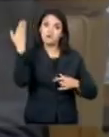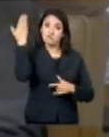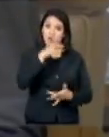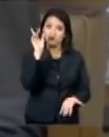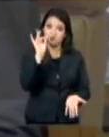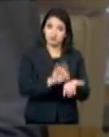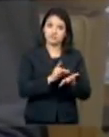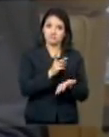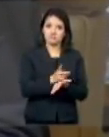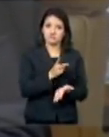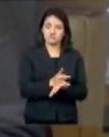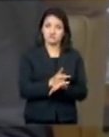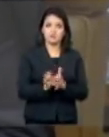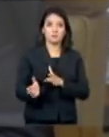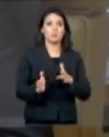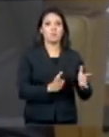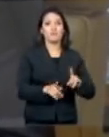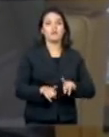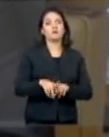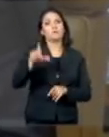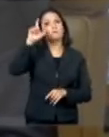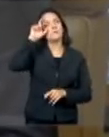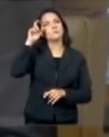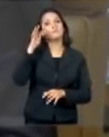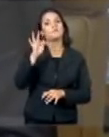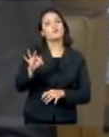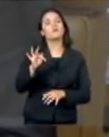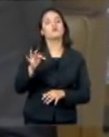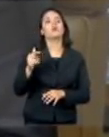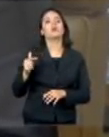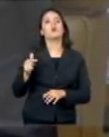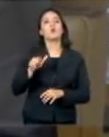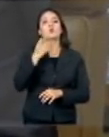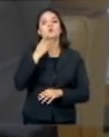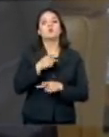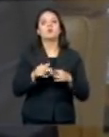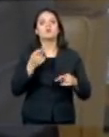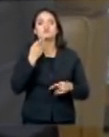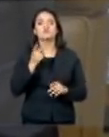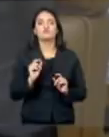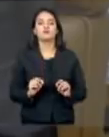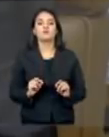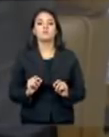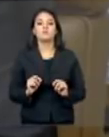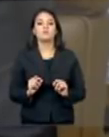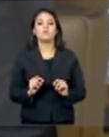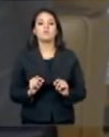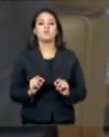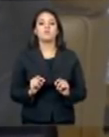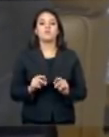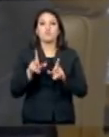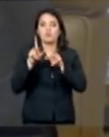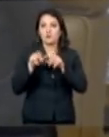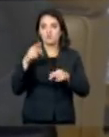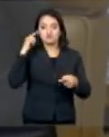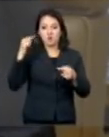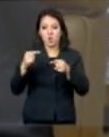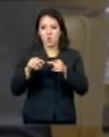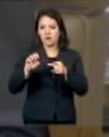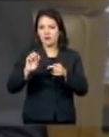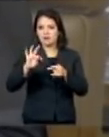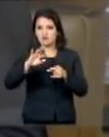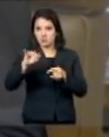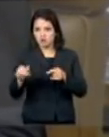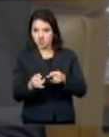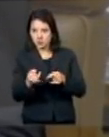também corrobora a orientação firmada pelo stj no acórdão ora recorrido